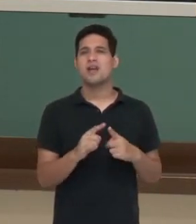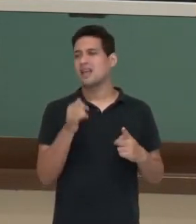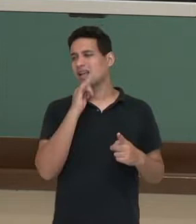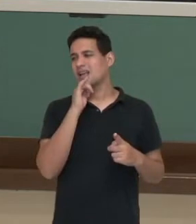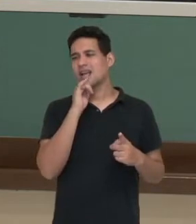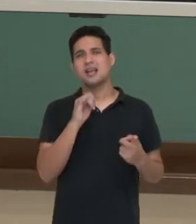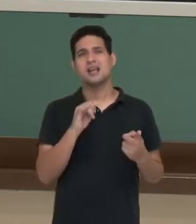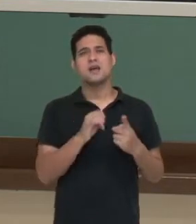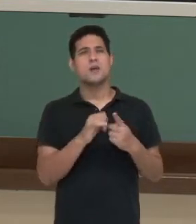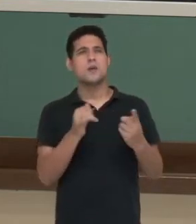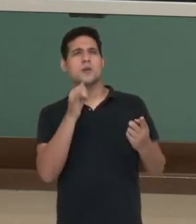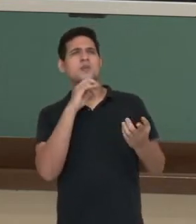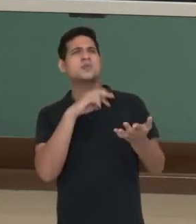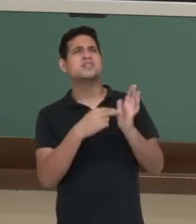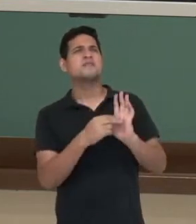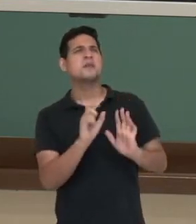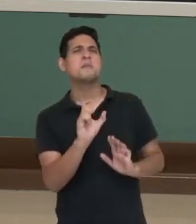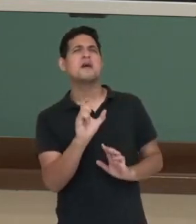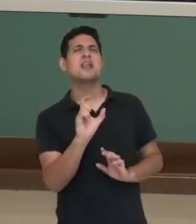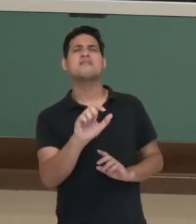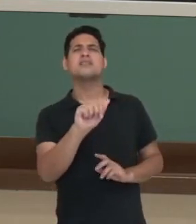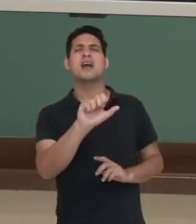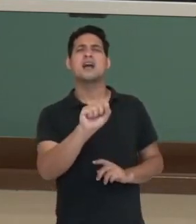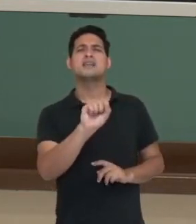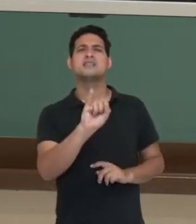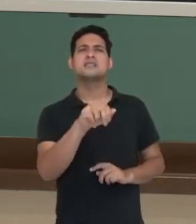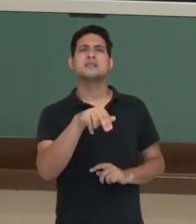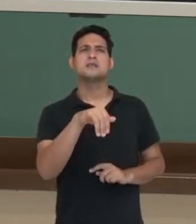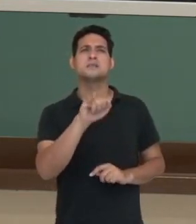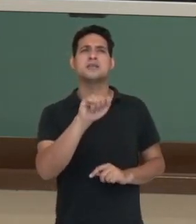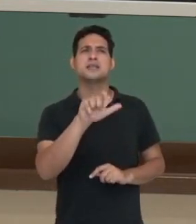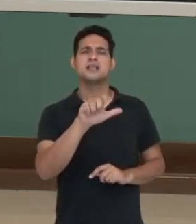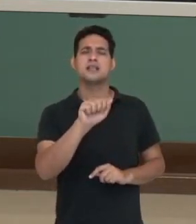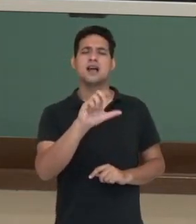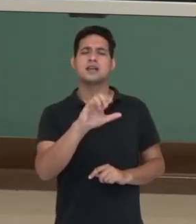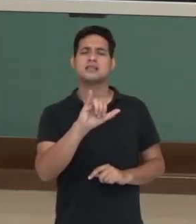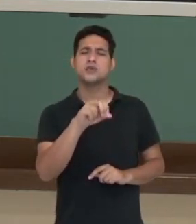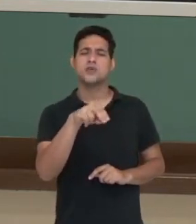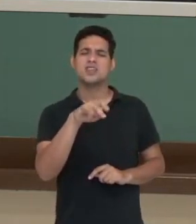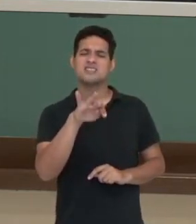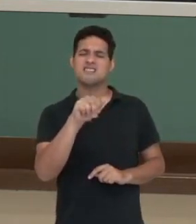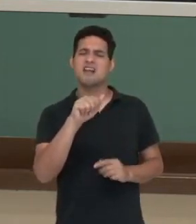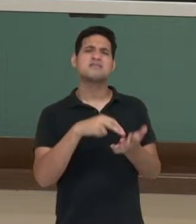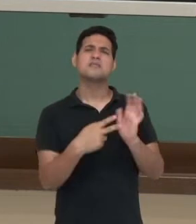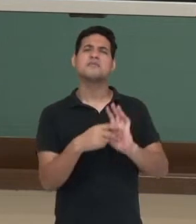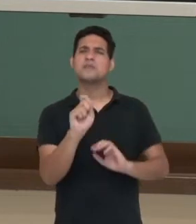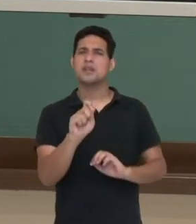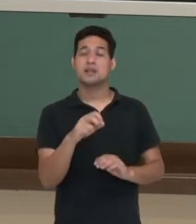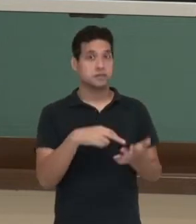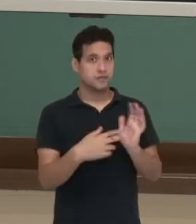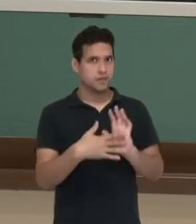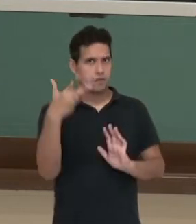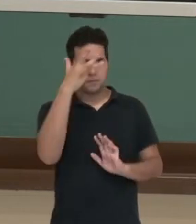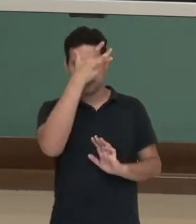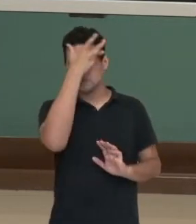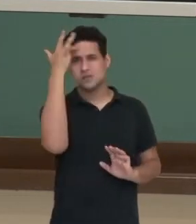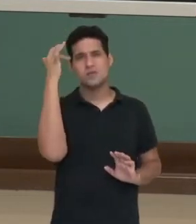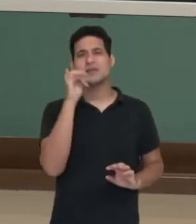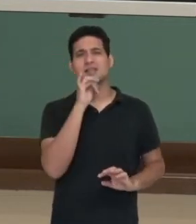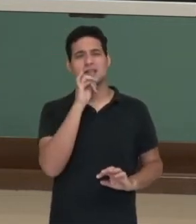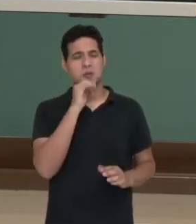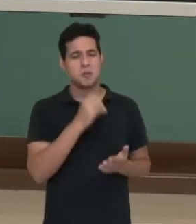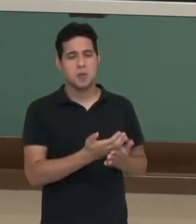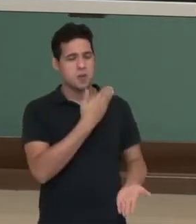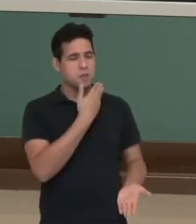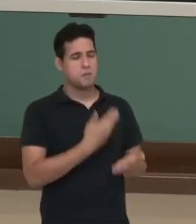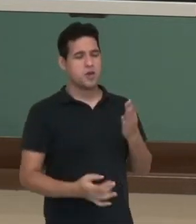assimilacionista. O que é isso, professora? Assimilacionista. É aquela pessoa que se deixa perder toda